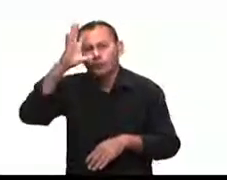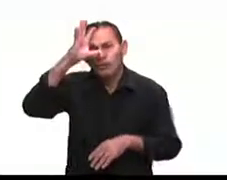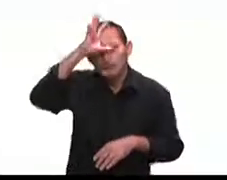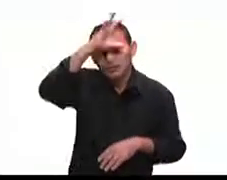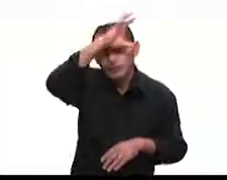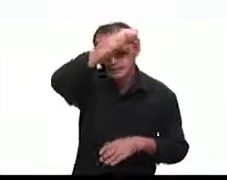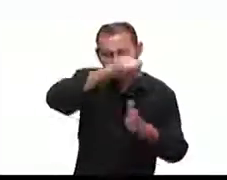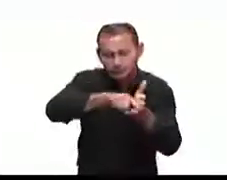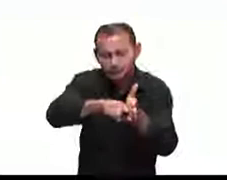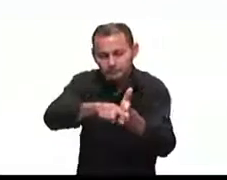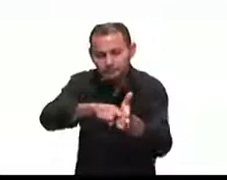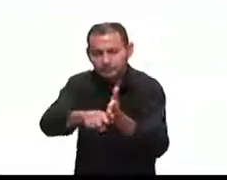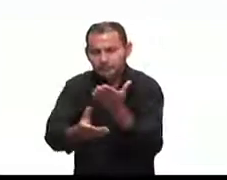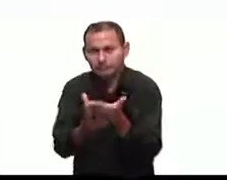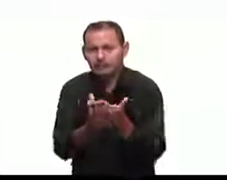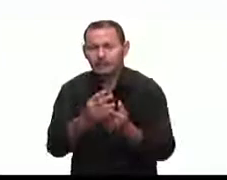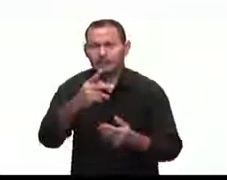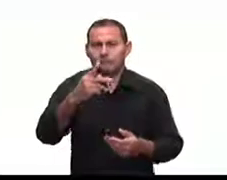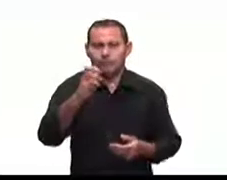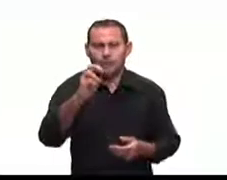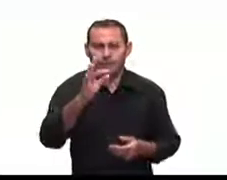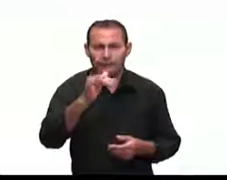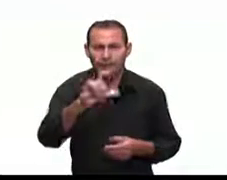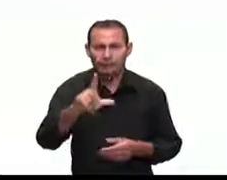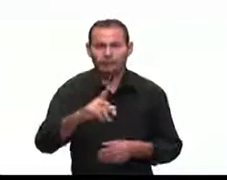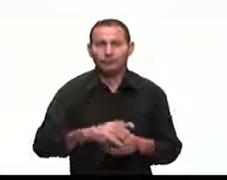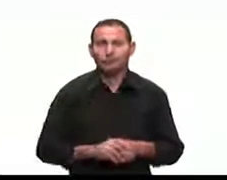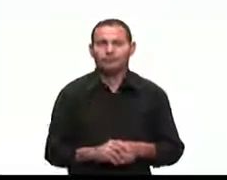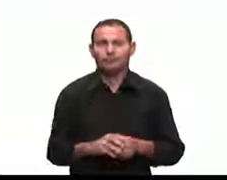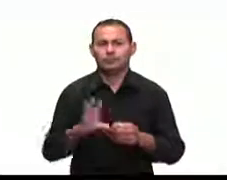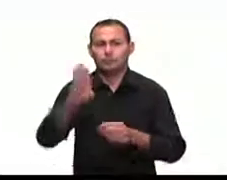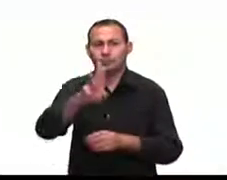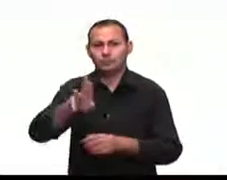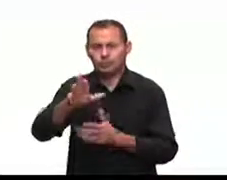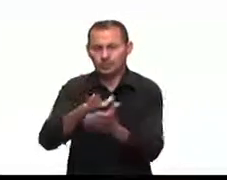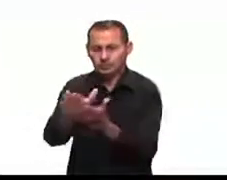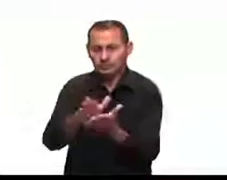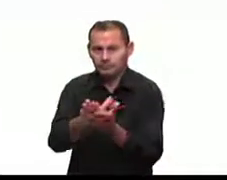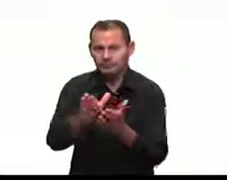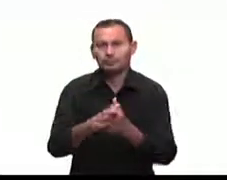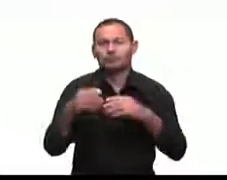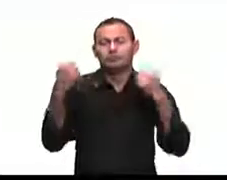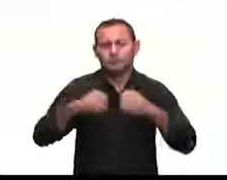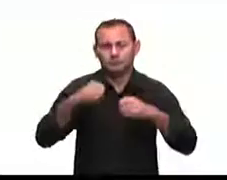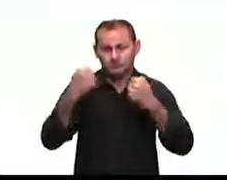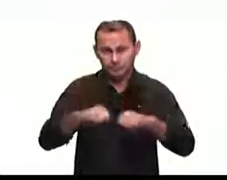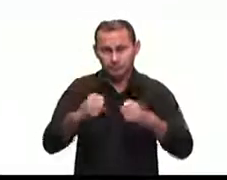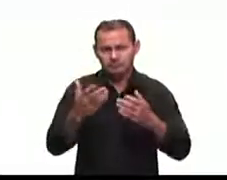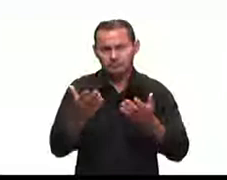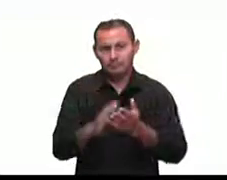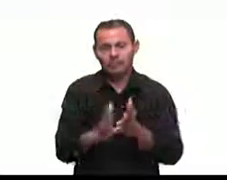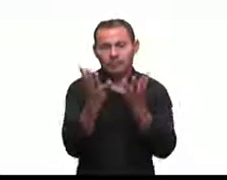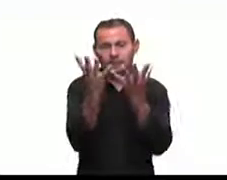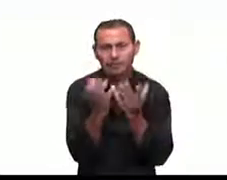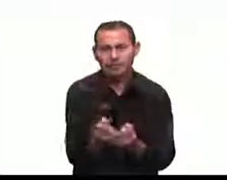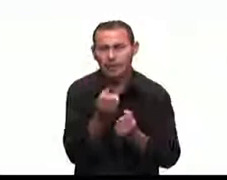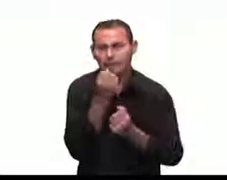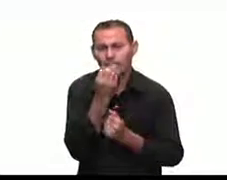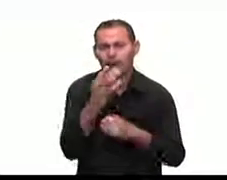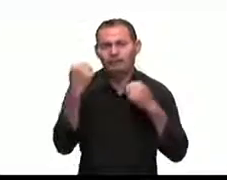a pesquisa perfil do consumidor. Eu preciso, né, atender bem